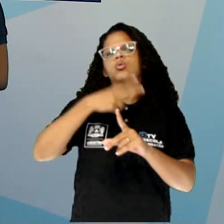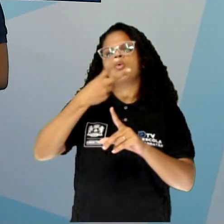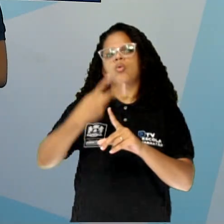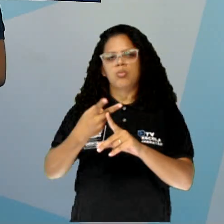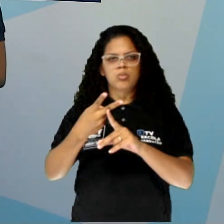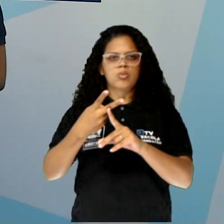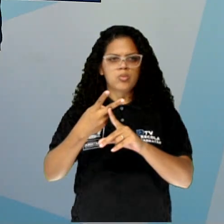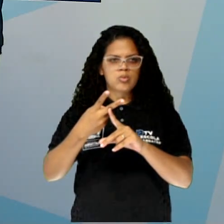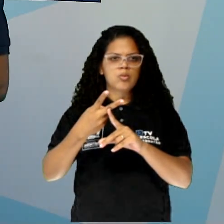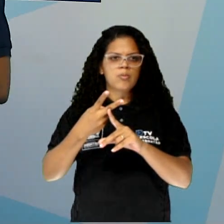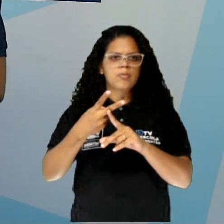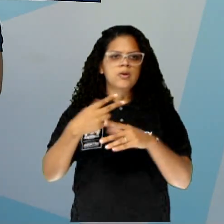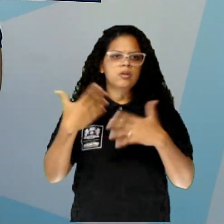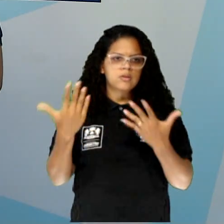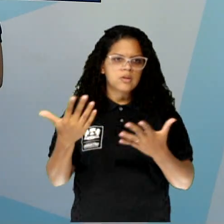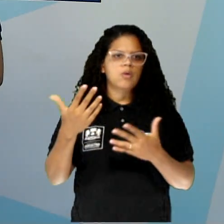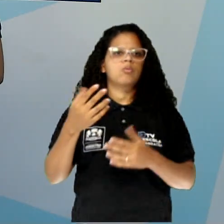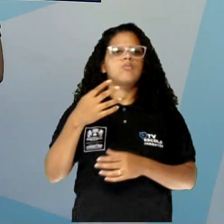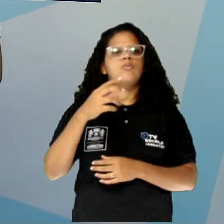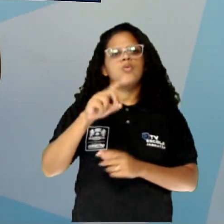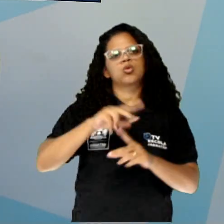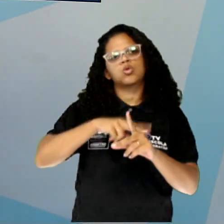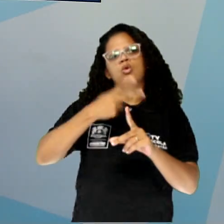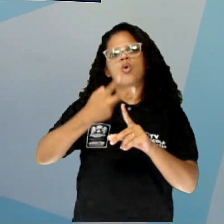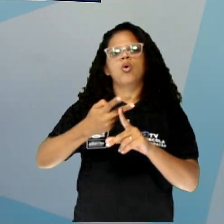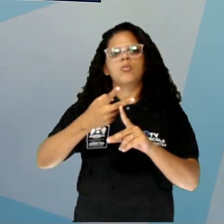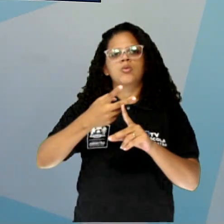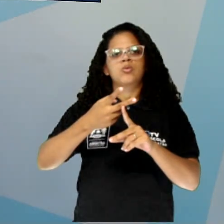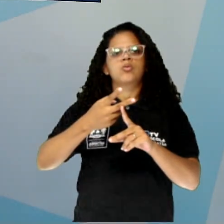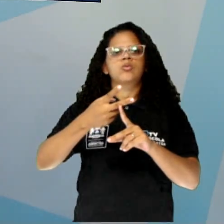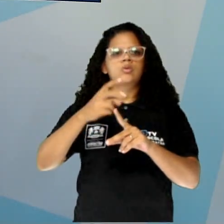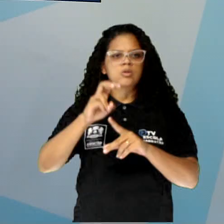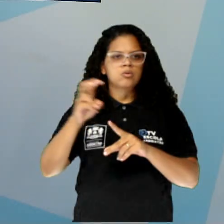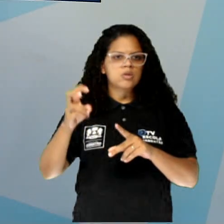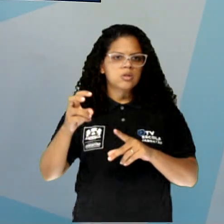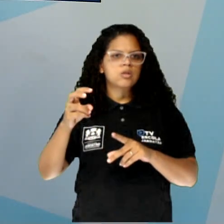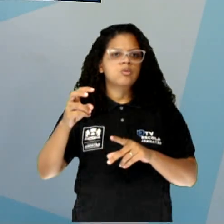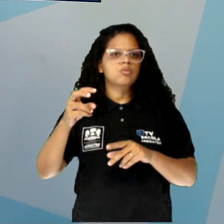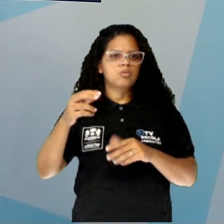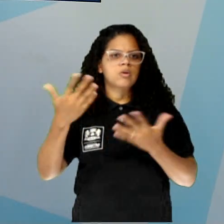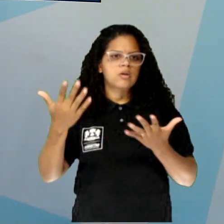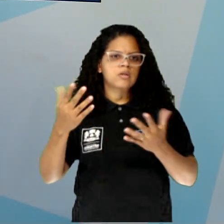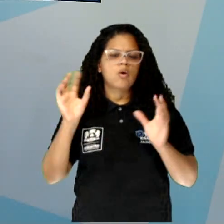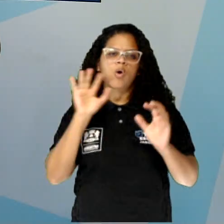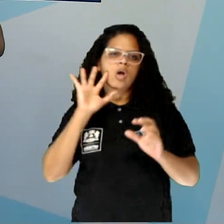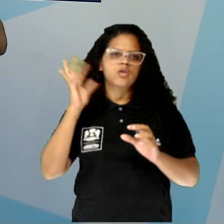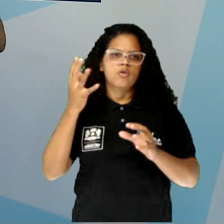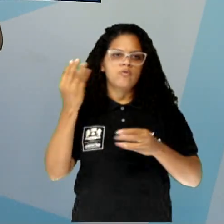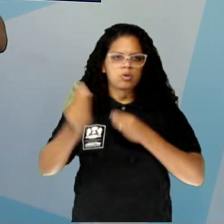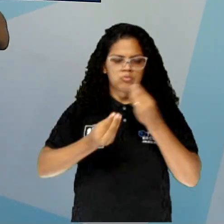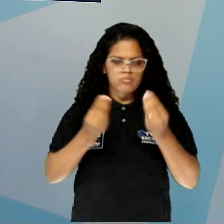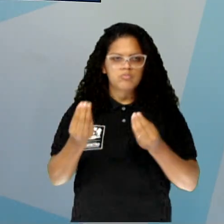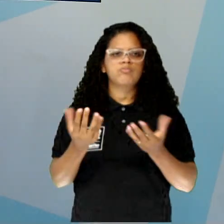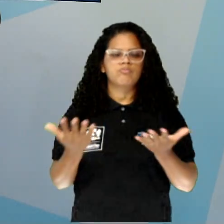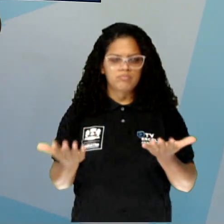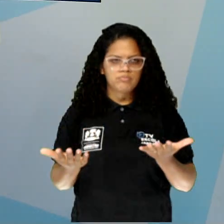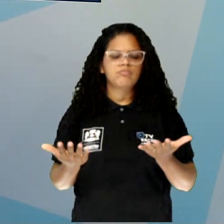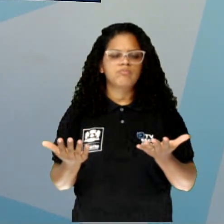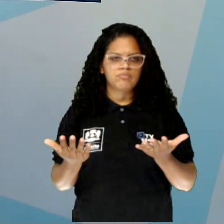que é 70. Ou seja, o dobro de 35, que é 70. Não é isso? Pronto. E aí está resolvida a questão. Então, não é a